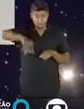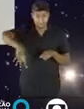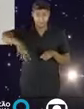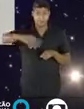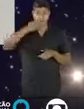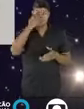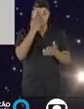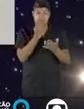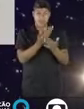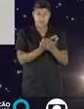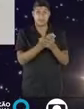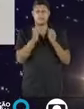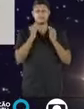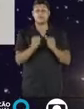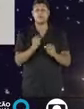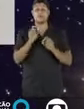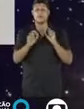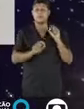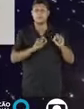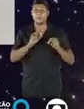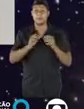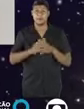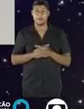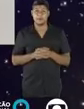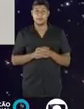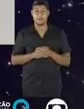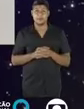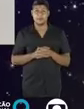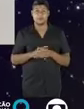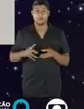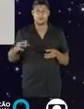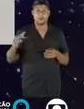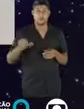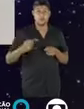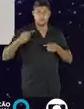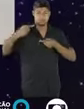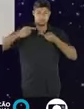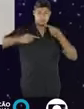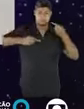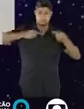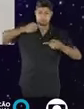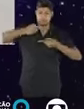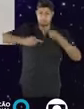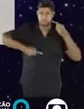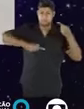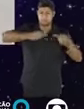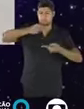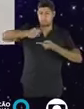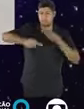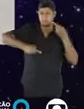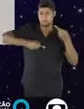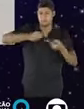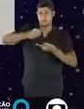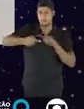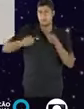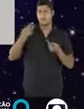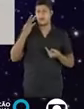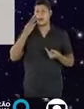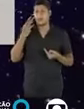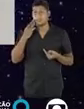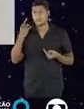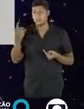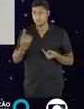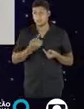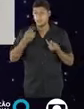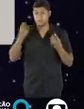Acredito muito no poder também do fechamento de ciclo, ou seja, da compostagem. Eu acho que a gente tem